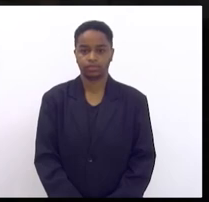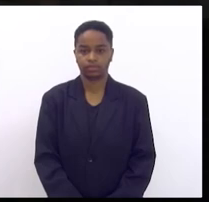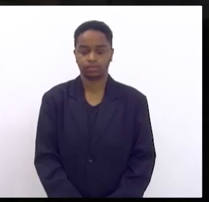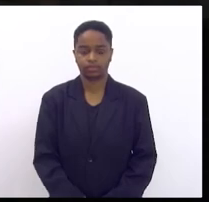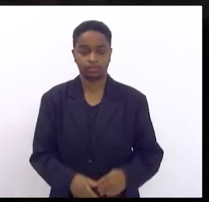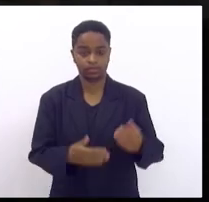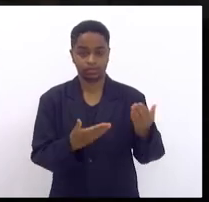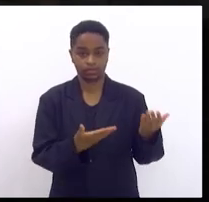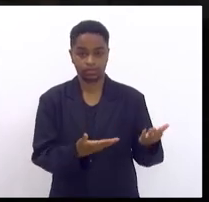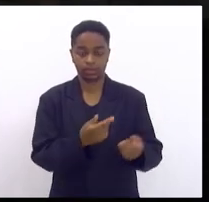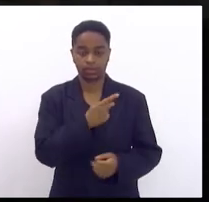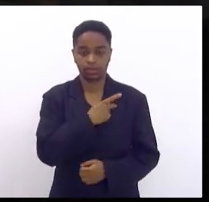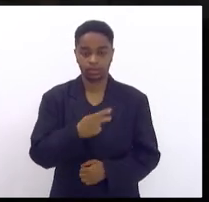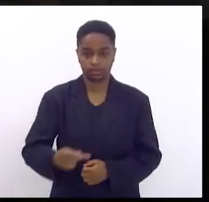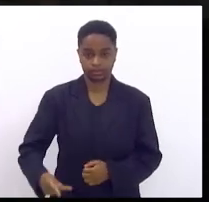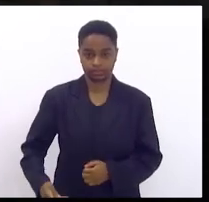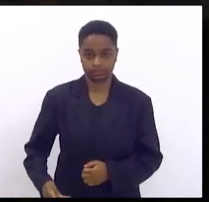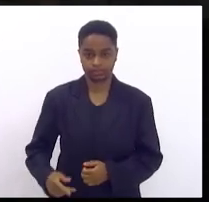Senhor presidente,